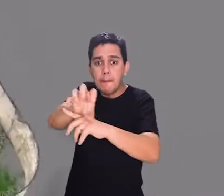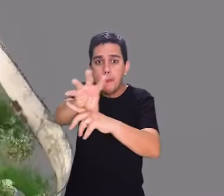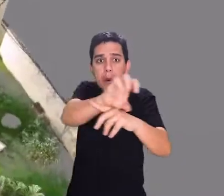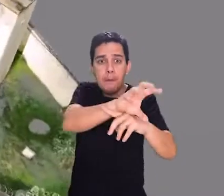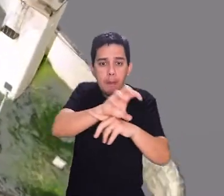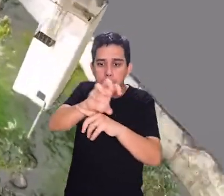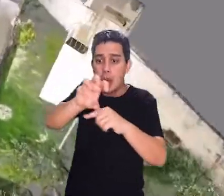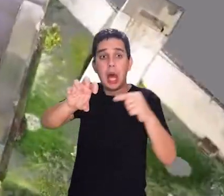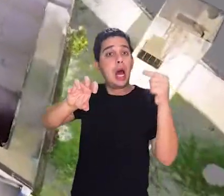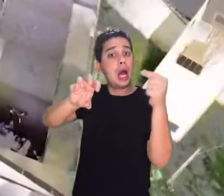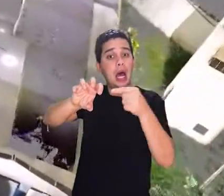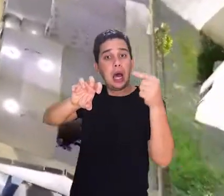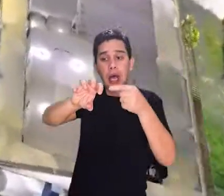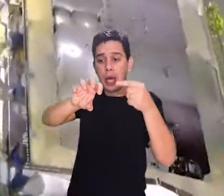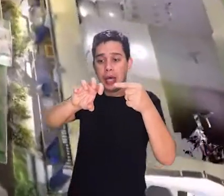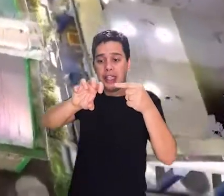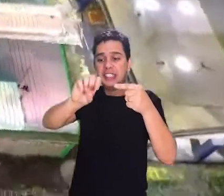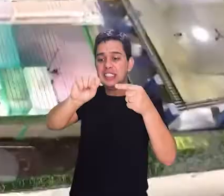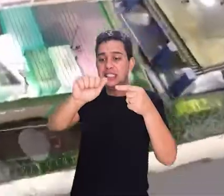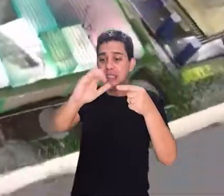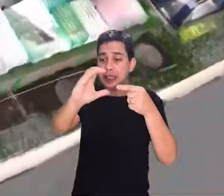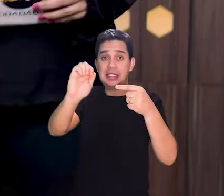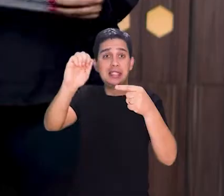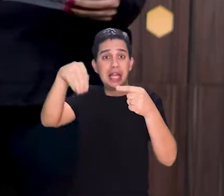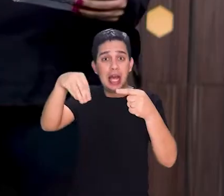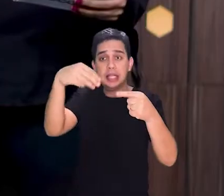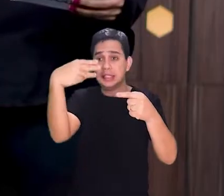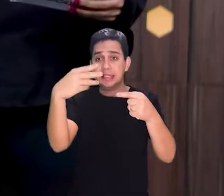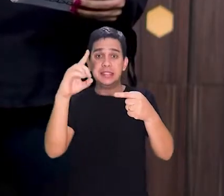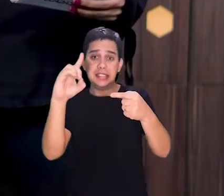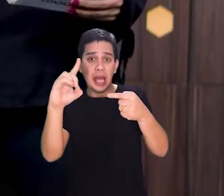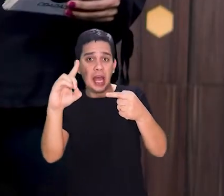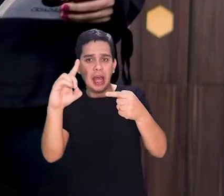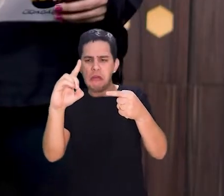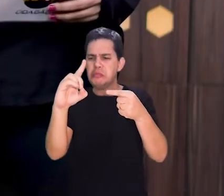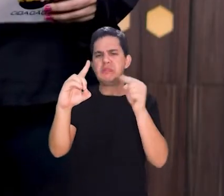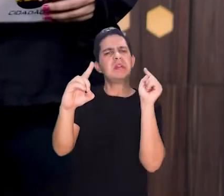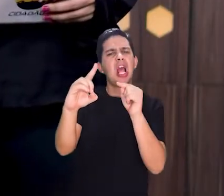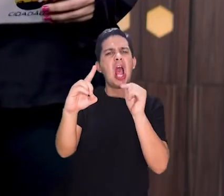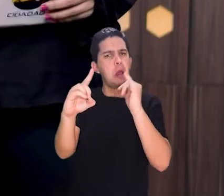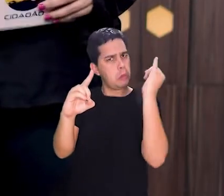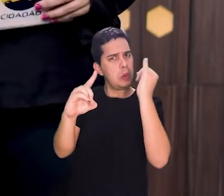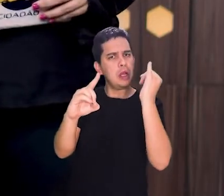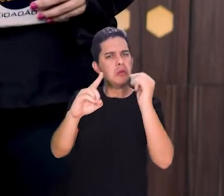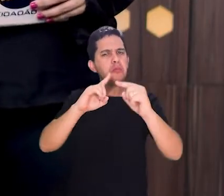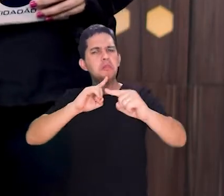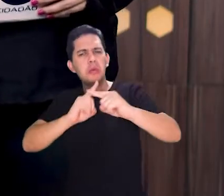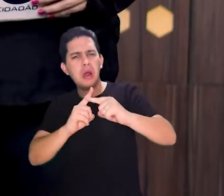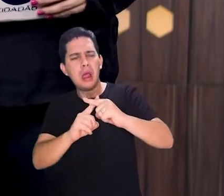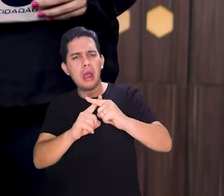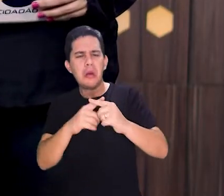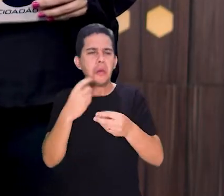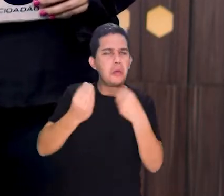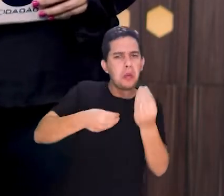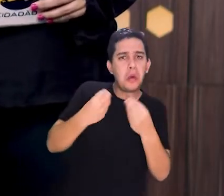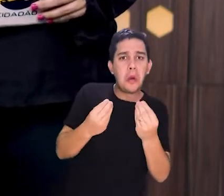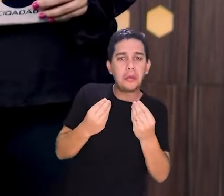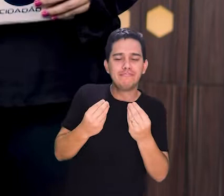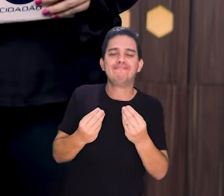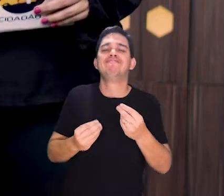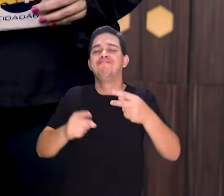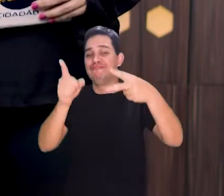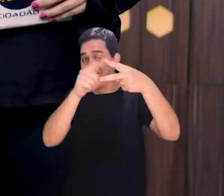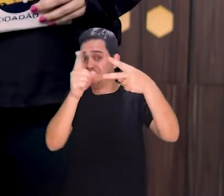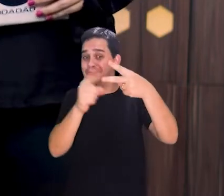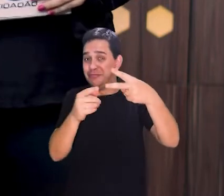imagens tridimensionais dos ambientes. Para ficar por dentro do funcionamento e da importância desse equipamento, confira as participações